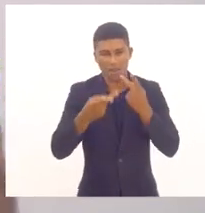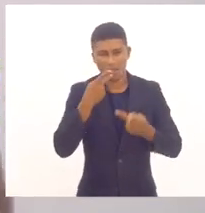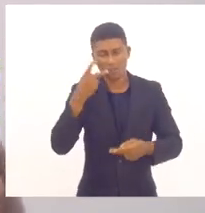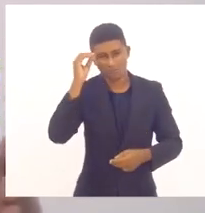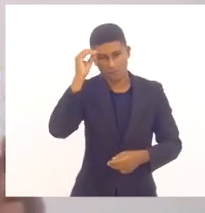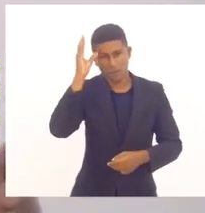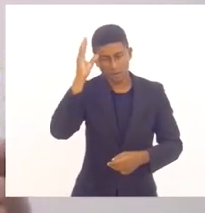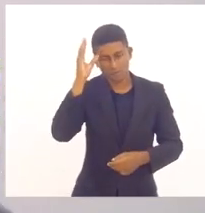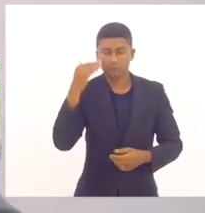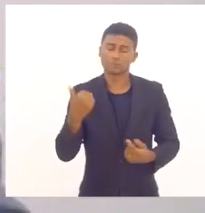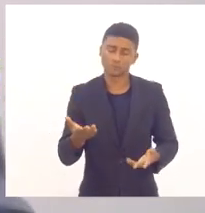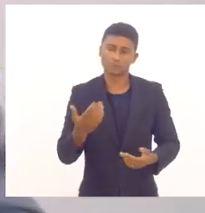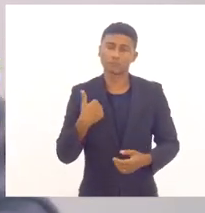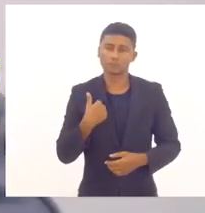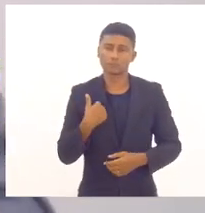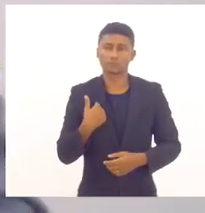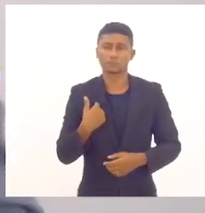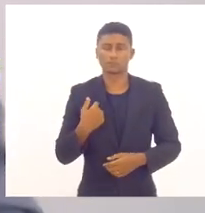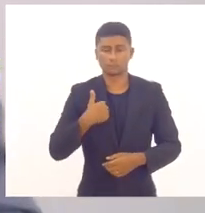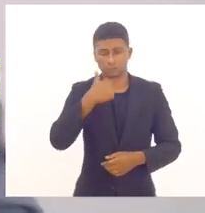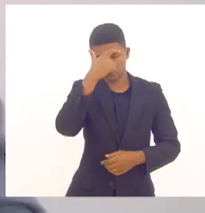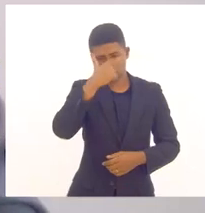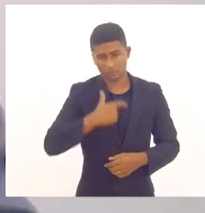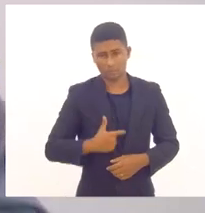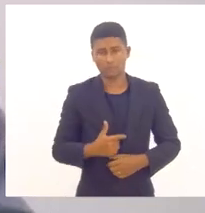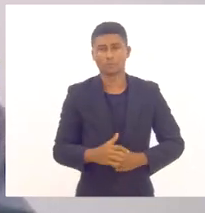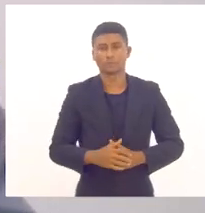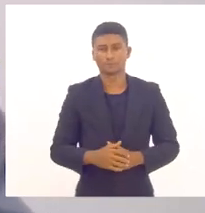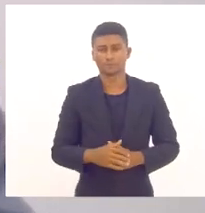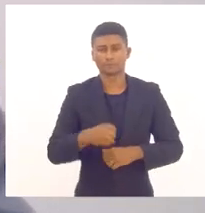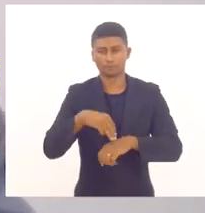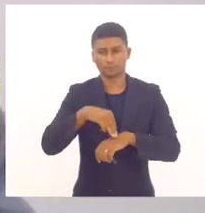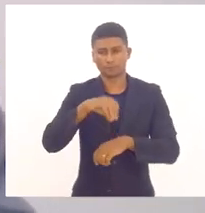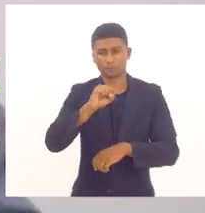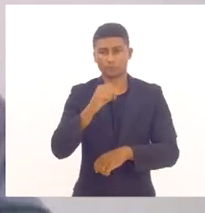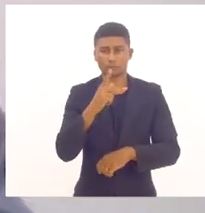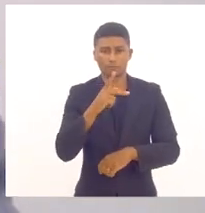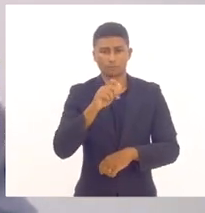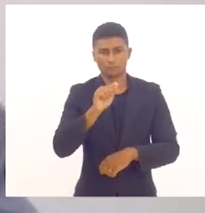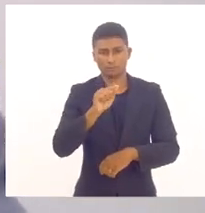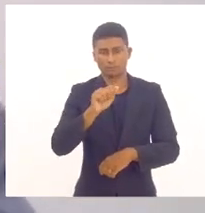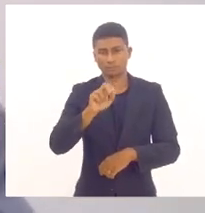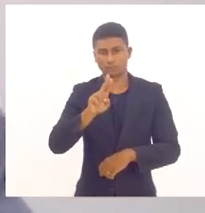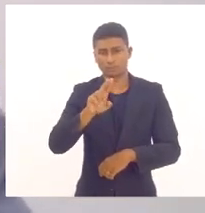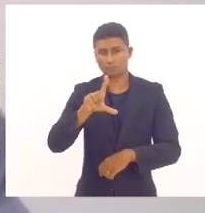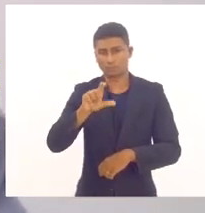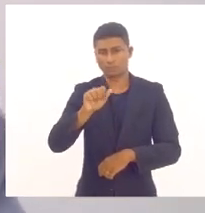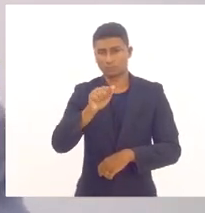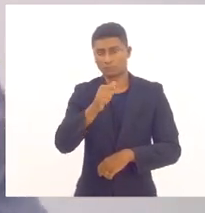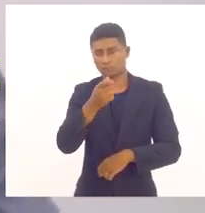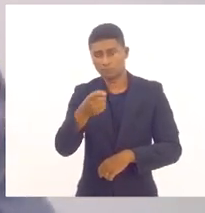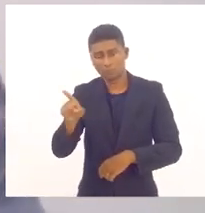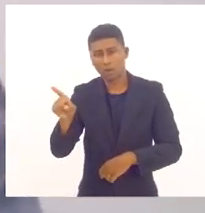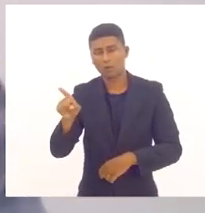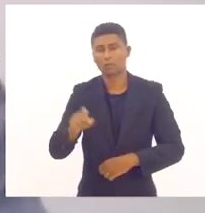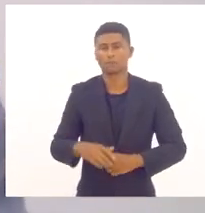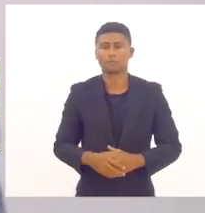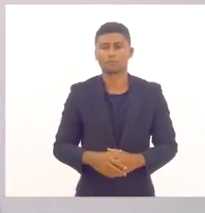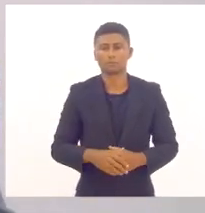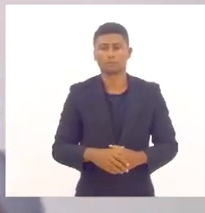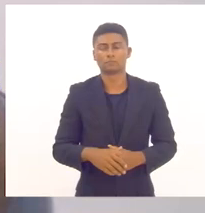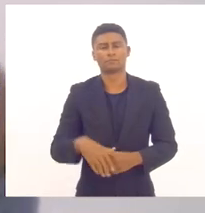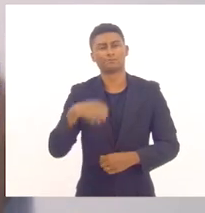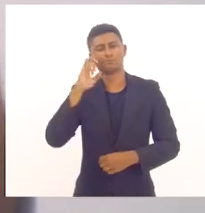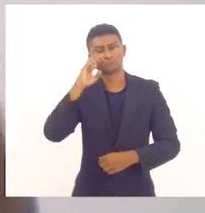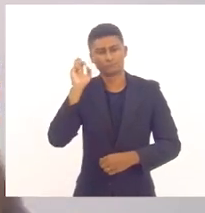também legal, eu, mestre Paulão Kikongo, aí estou assumindo para mim só essa parte, né? Vi que a